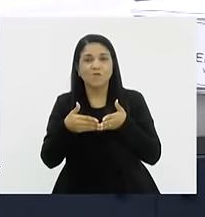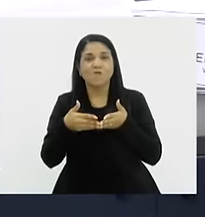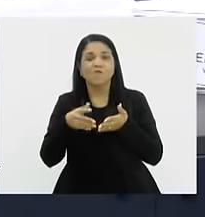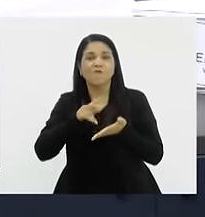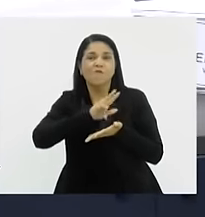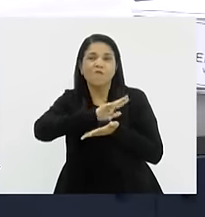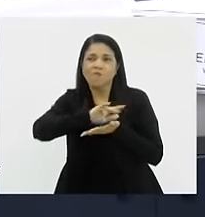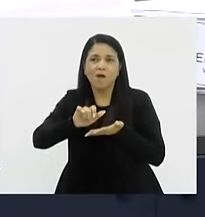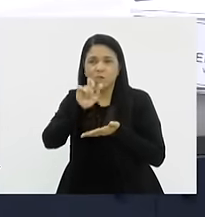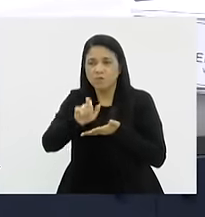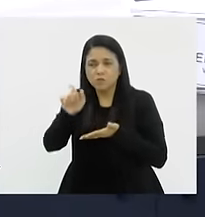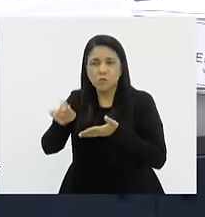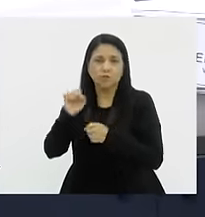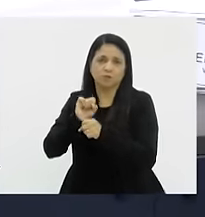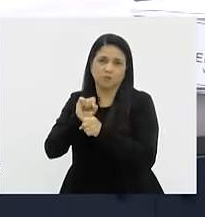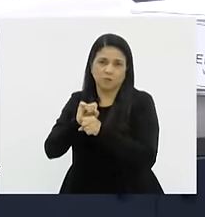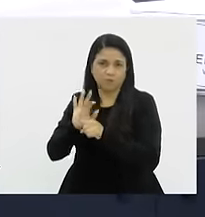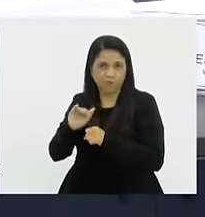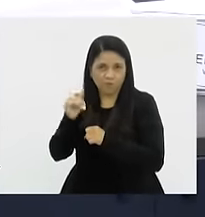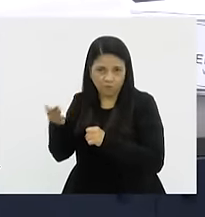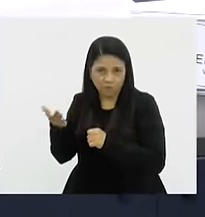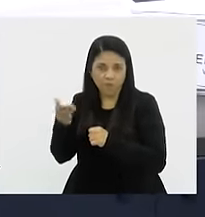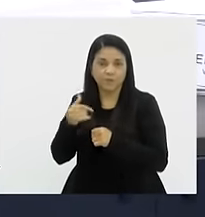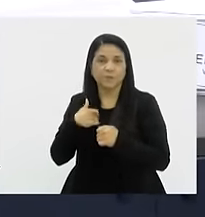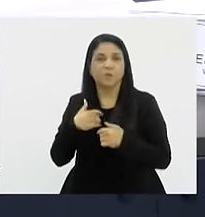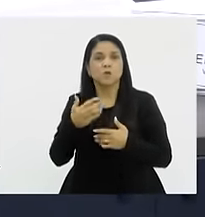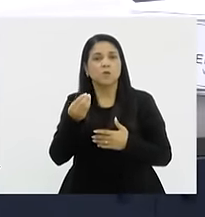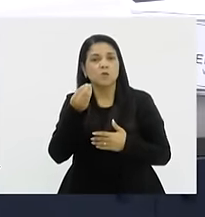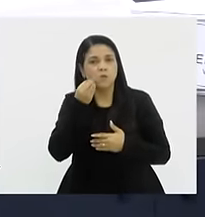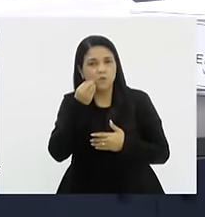me aguardando. Mas devo consignar que,